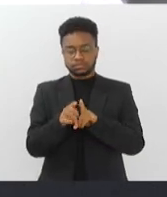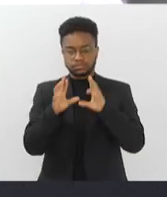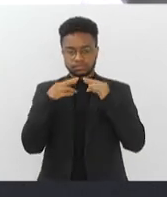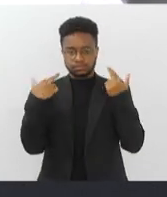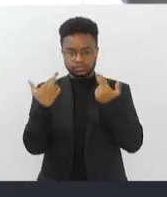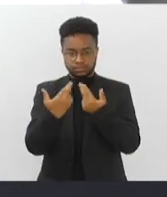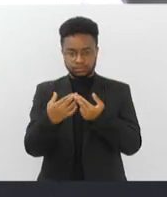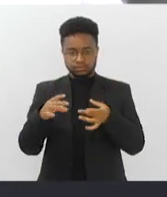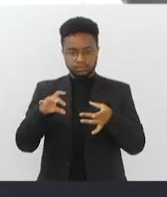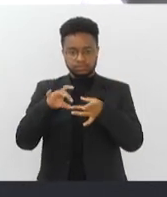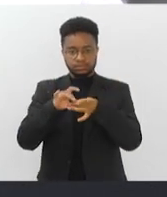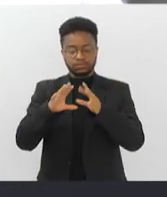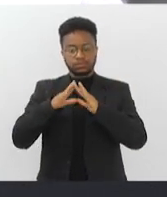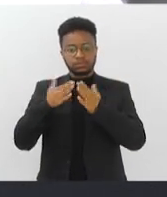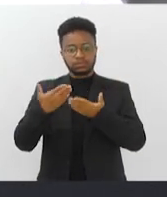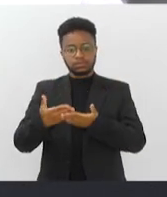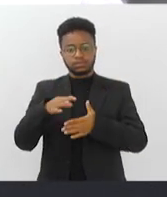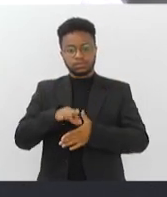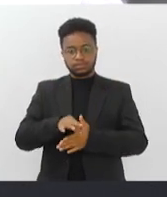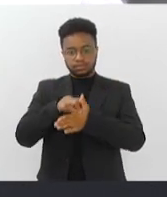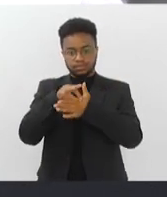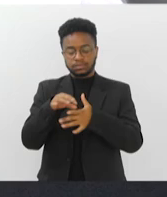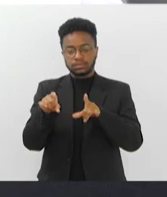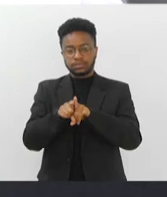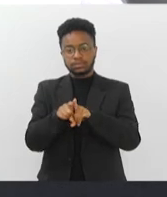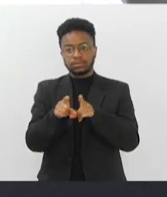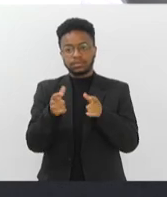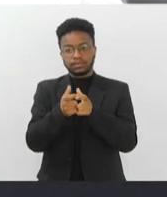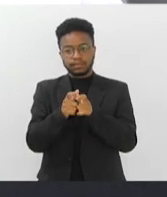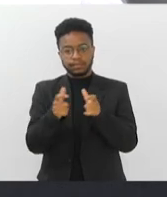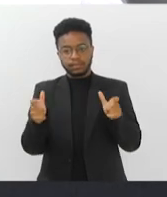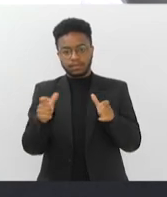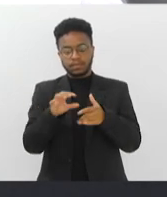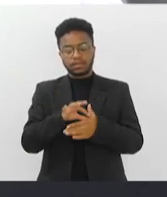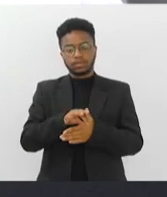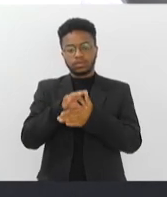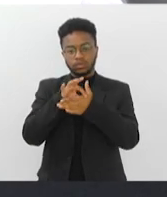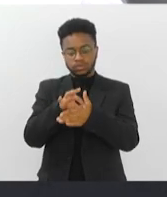Líderes e a maioria dos líderes